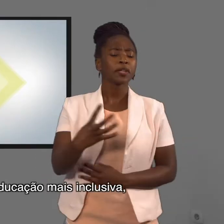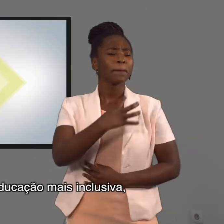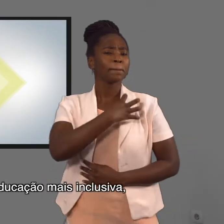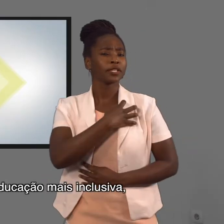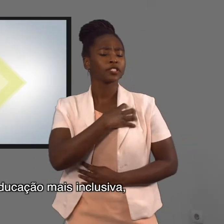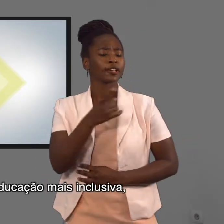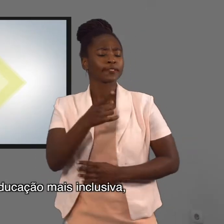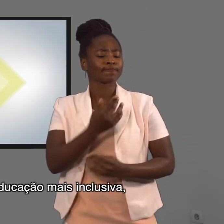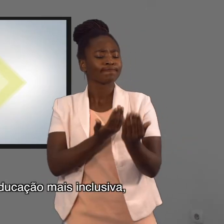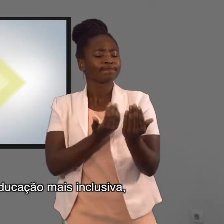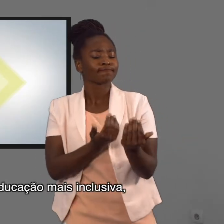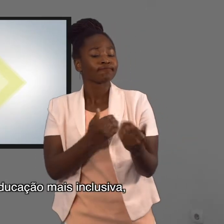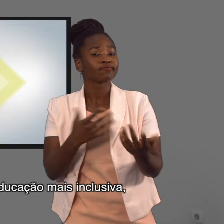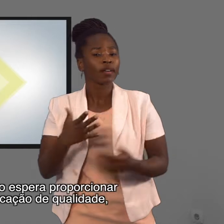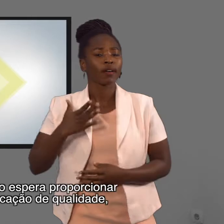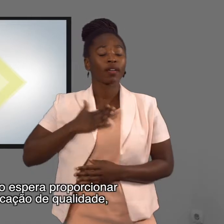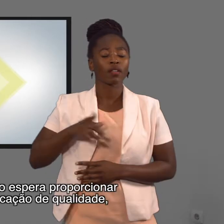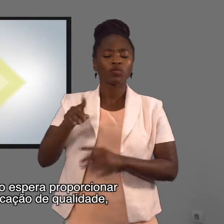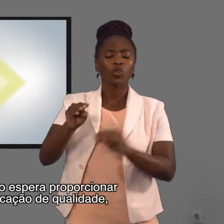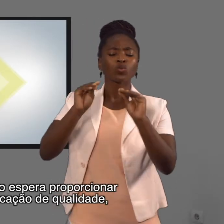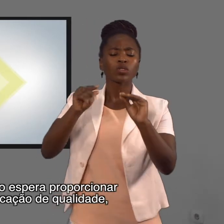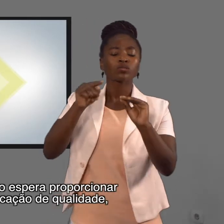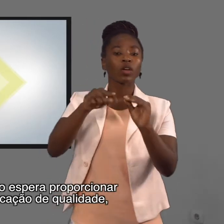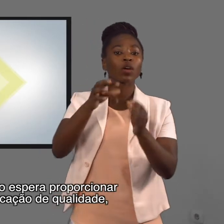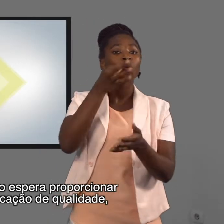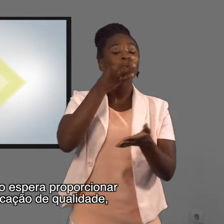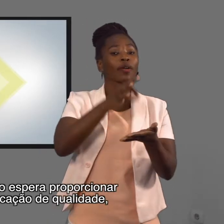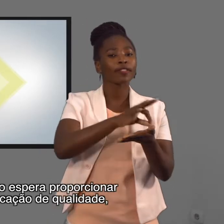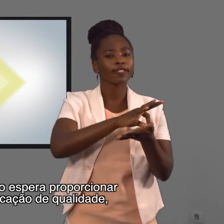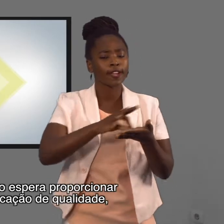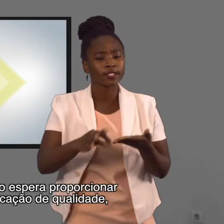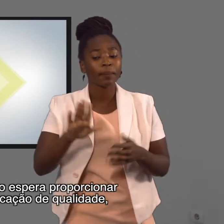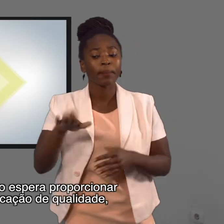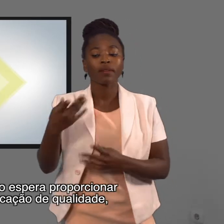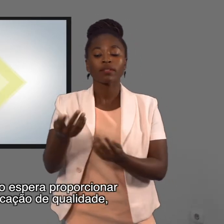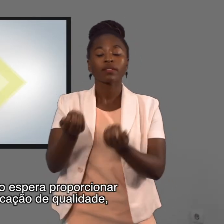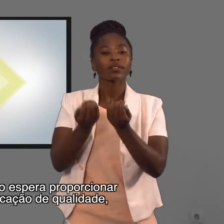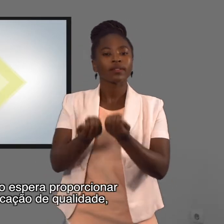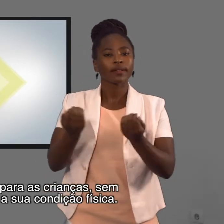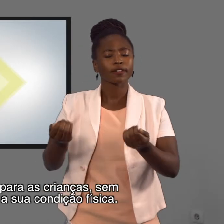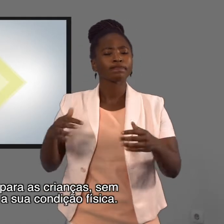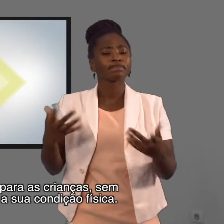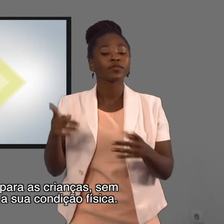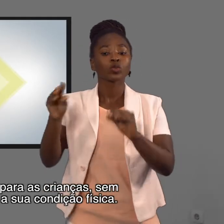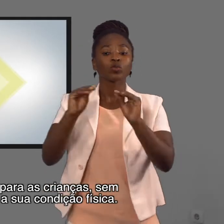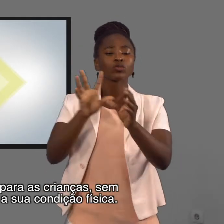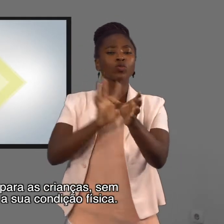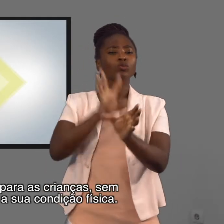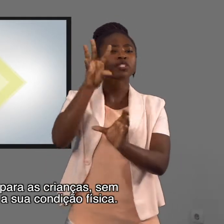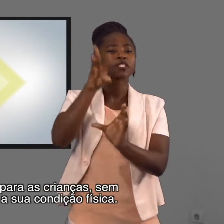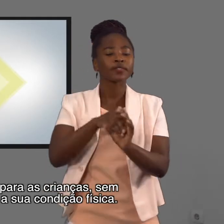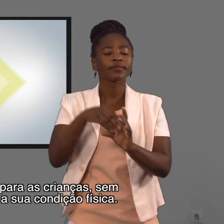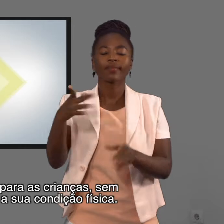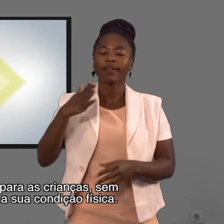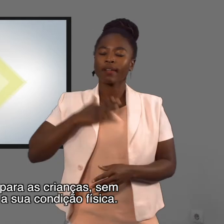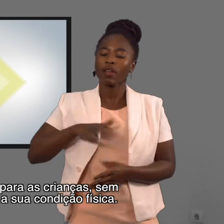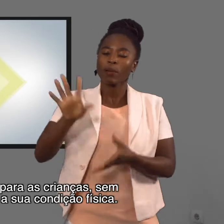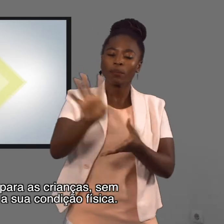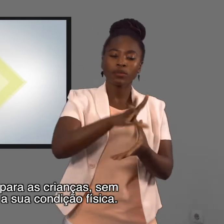Com uma educação mais inclusiva, o Ministério espera proporcionar uma educação de qualidade, sobretudo para as crianças,